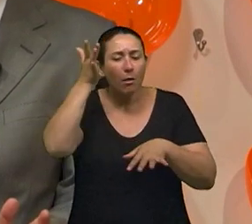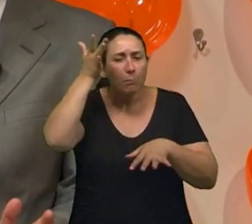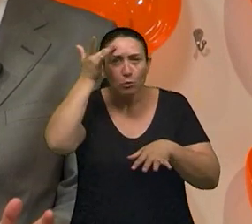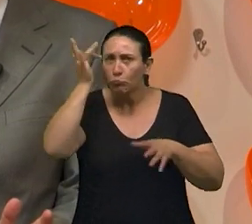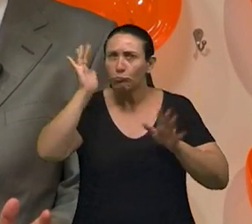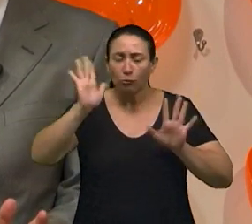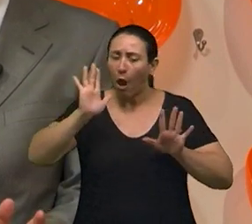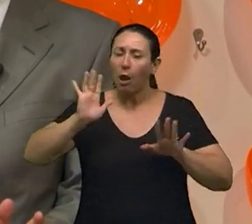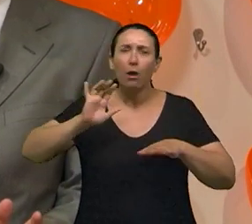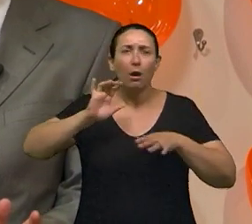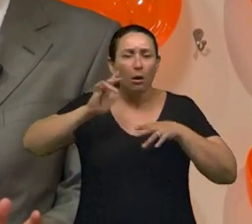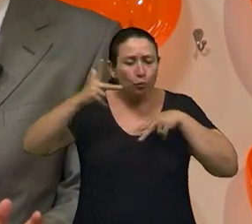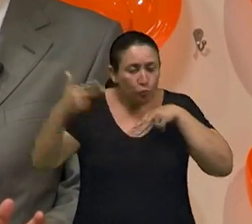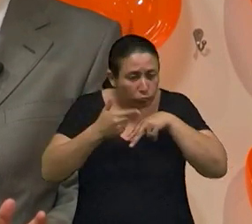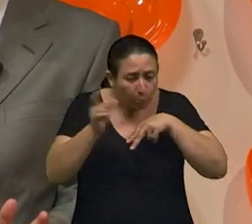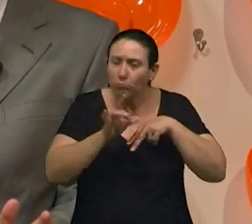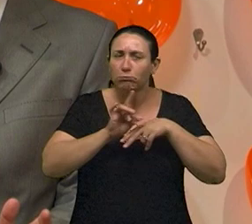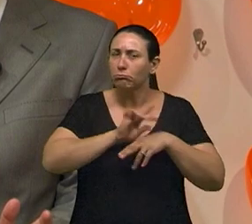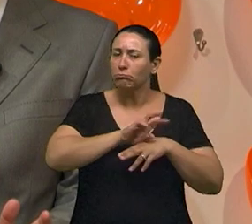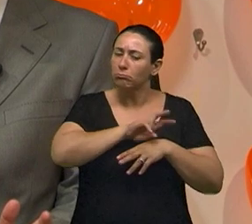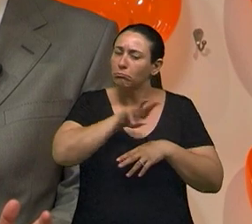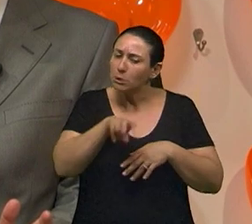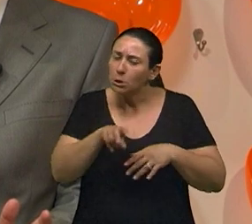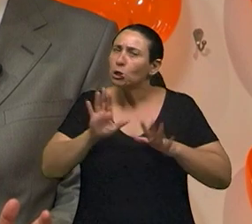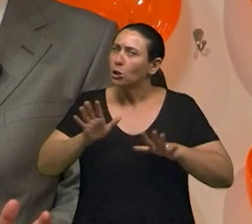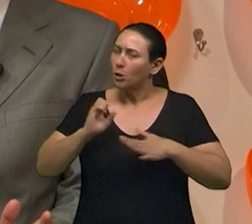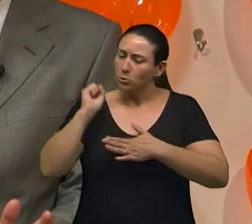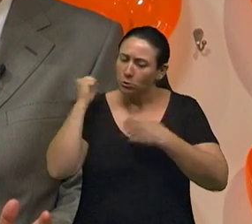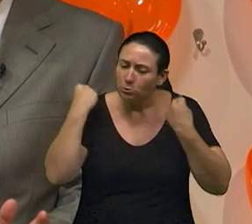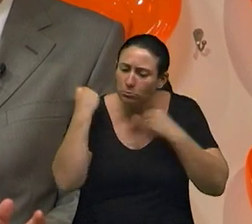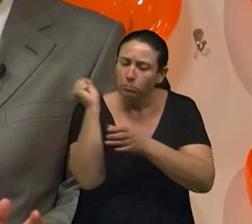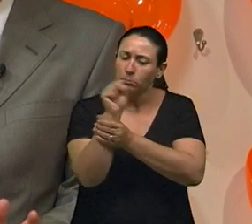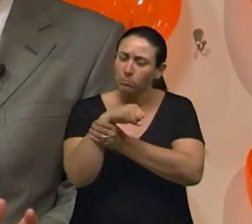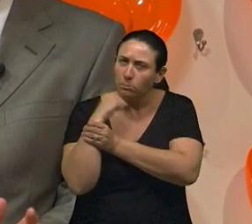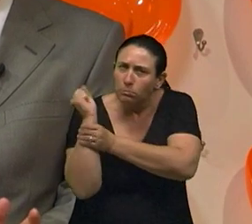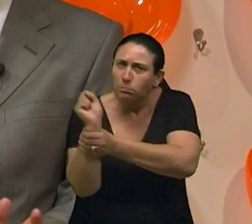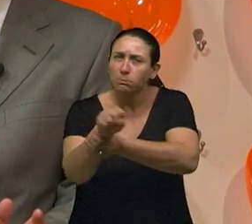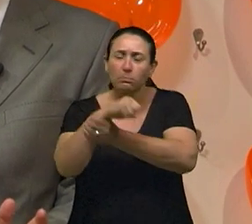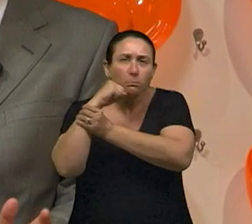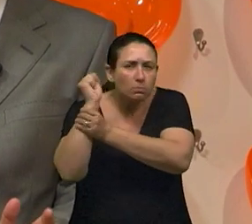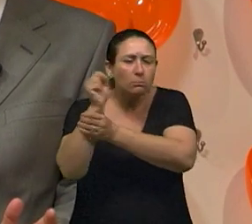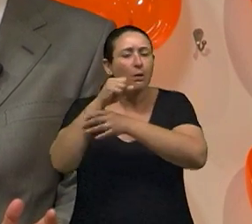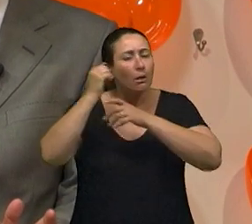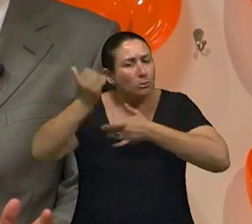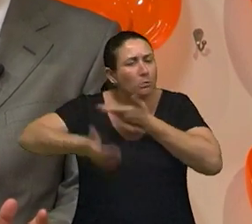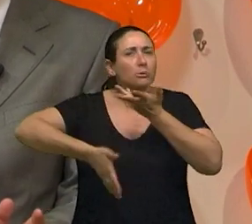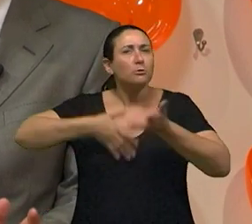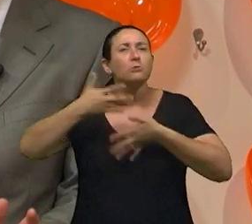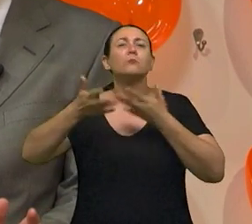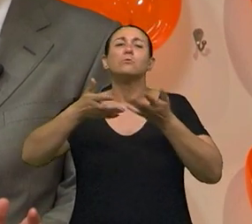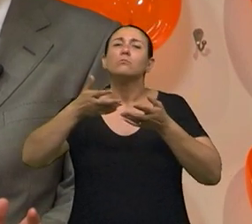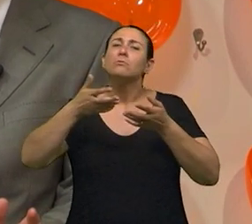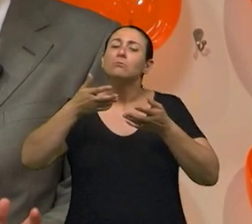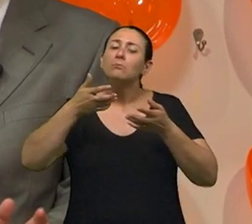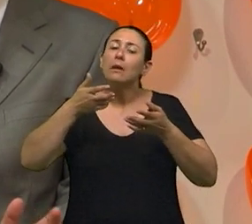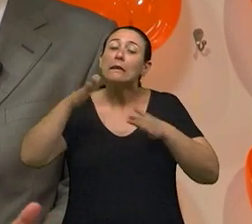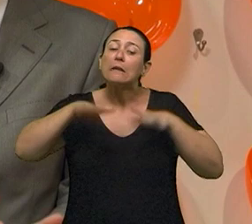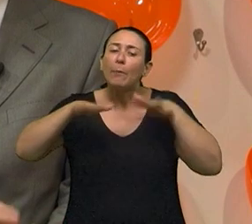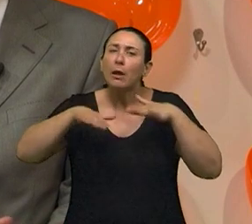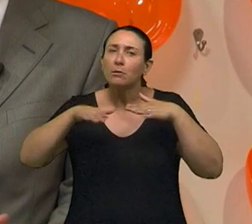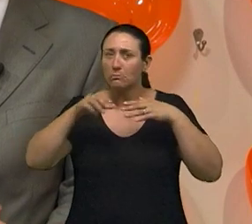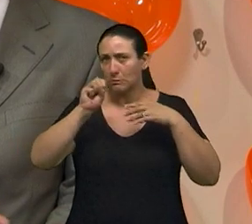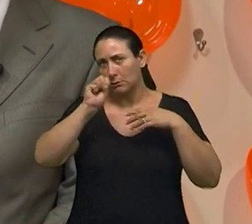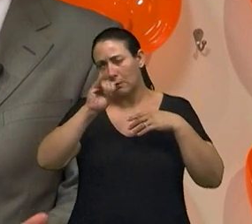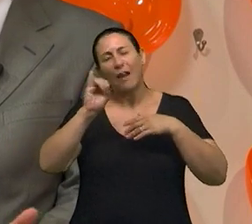ela sai da cama começa com fisioterapia e dependendo do tipo de fixação